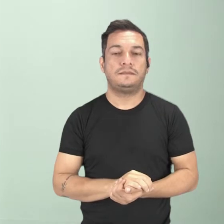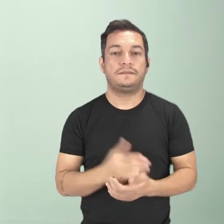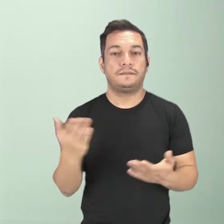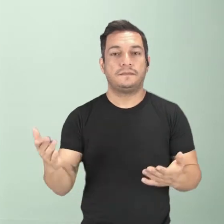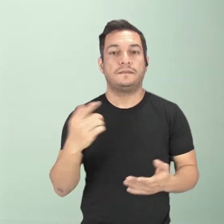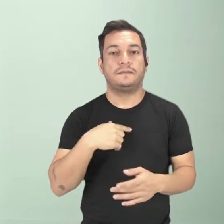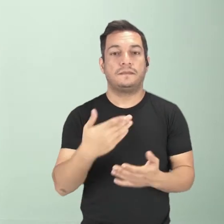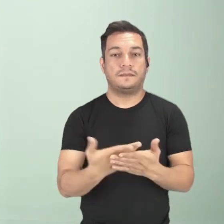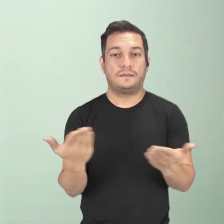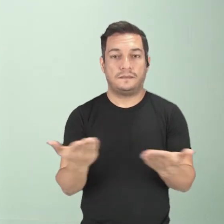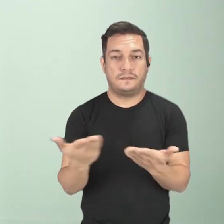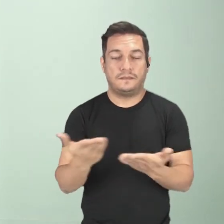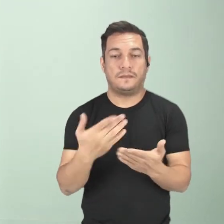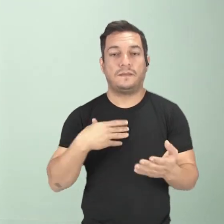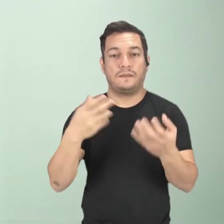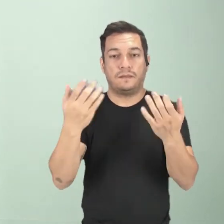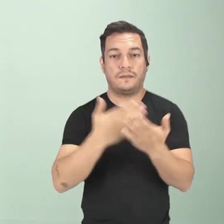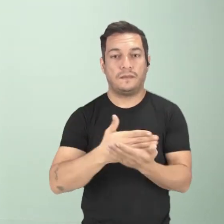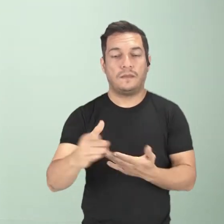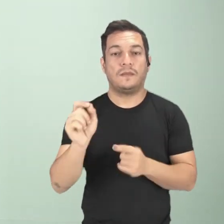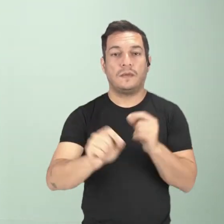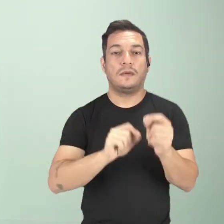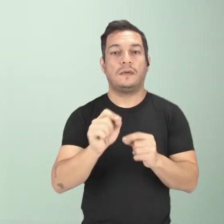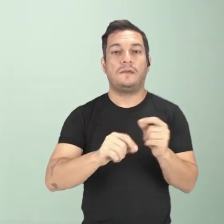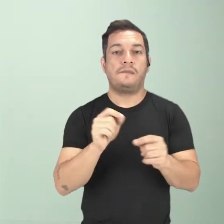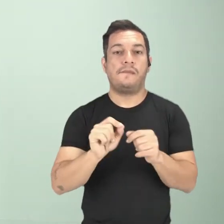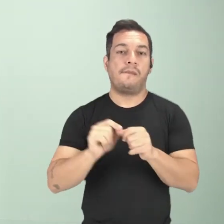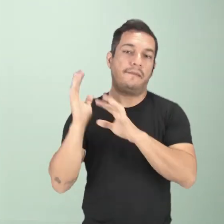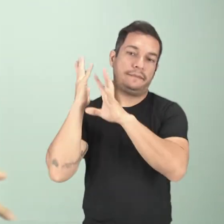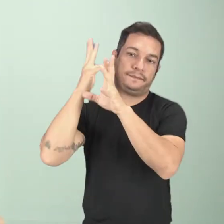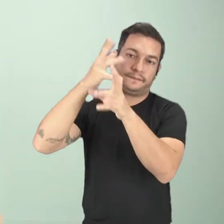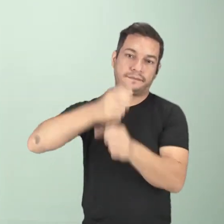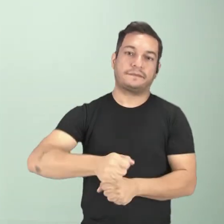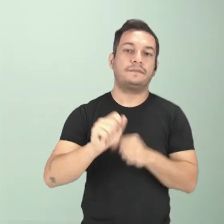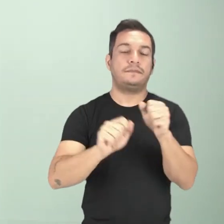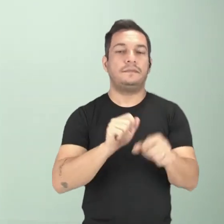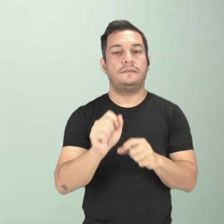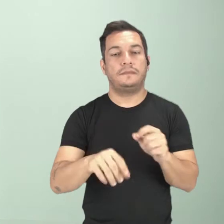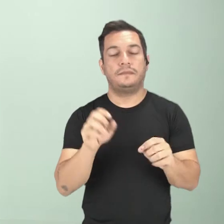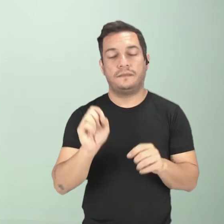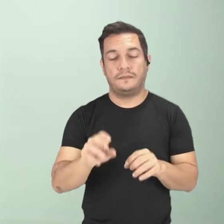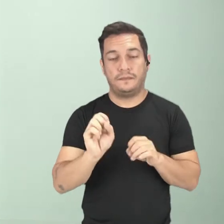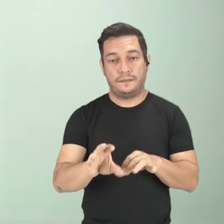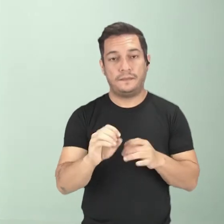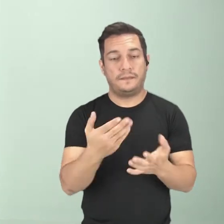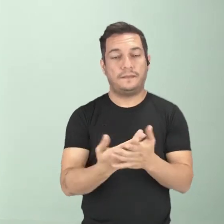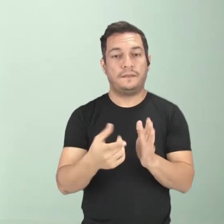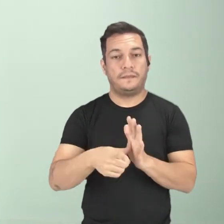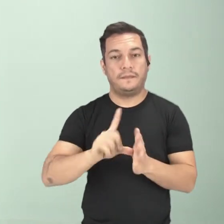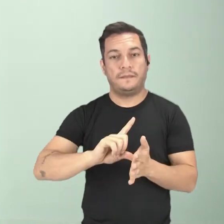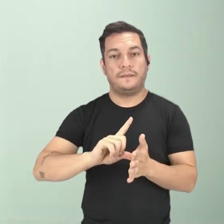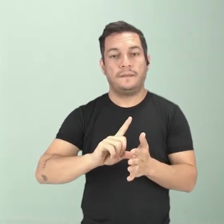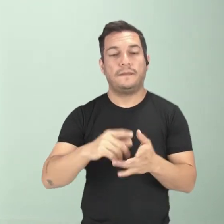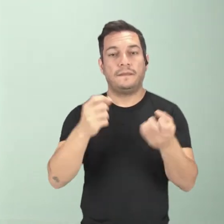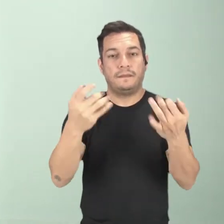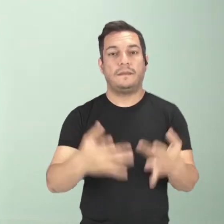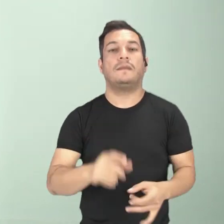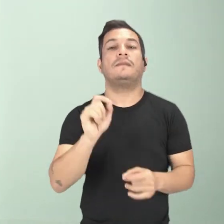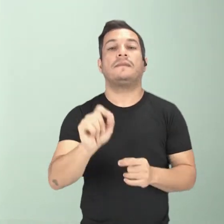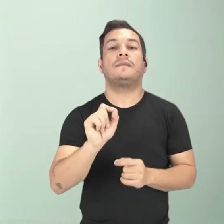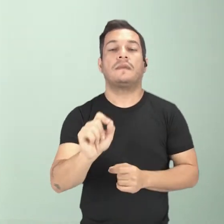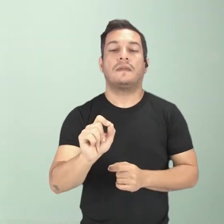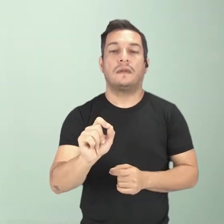Então pessoal, na aula de hoje eu vou começar fazendo uma breve recapitulação do que foi trabalhado na aula anterior. Vou falar um pouco